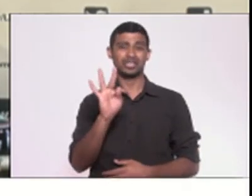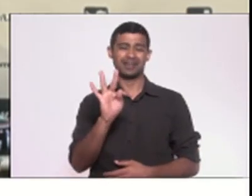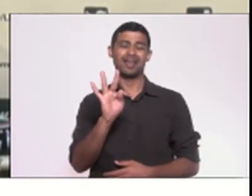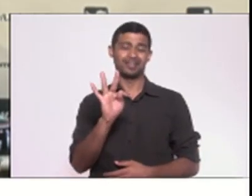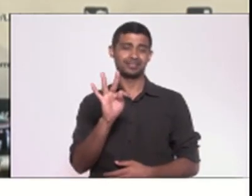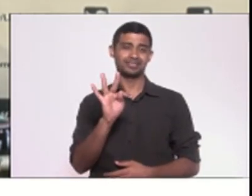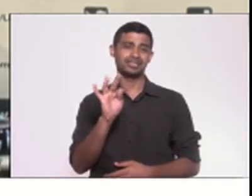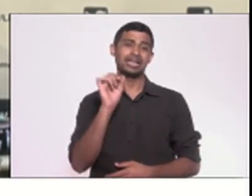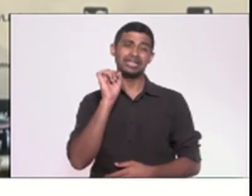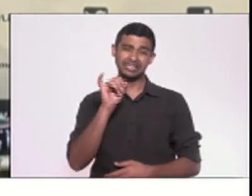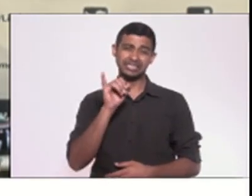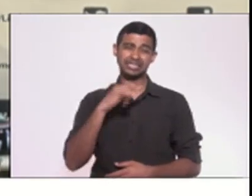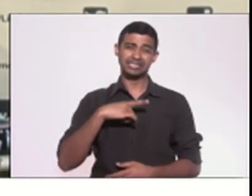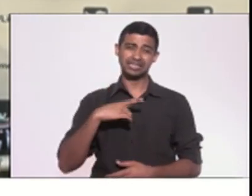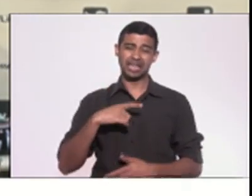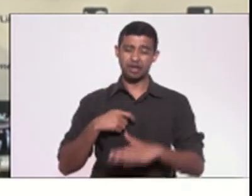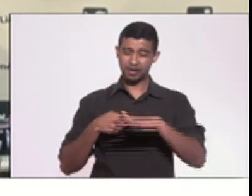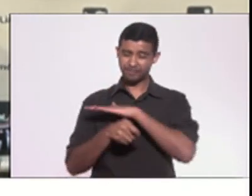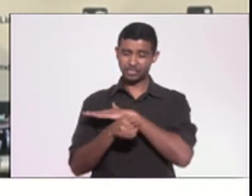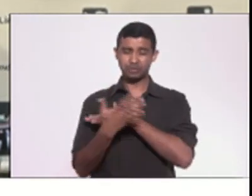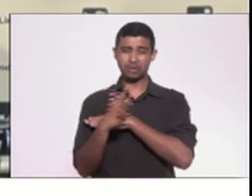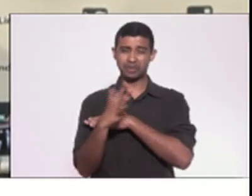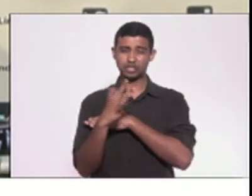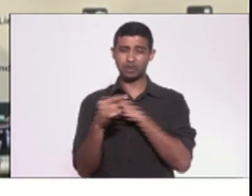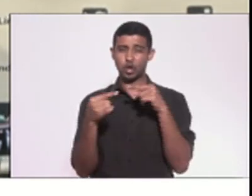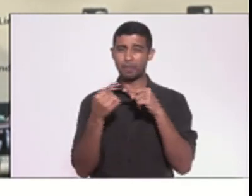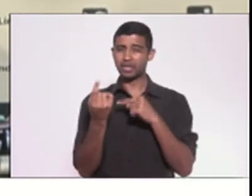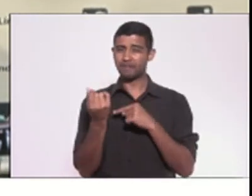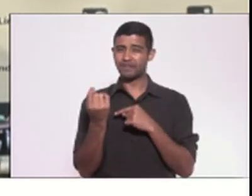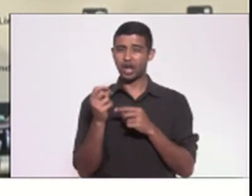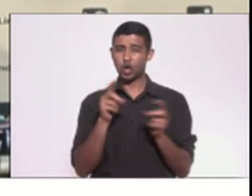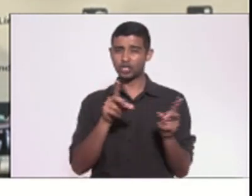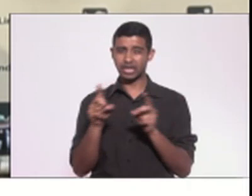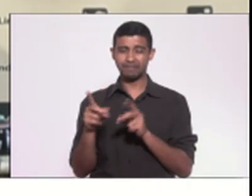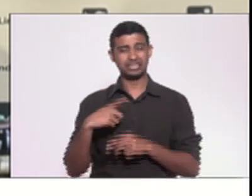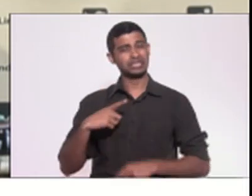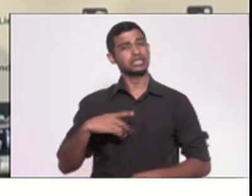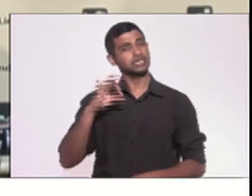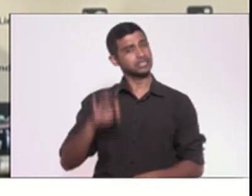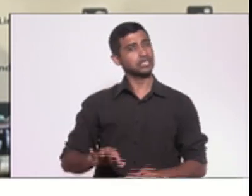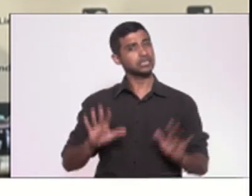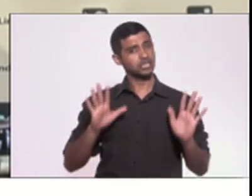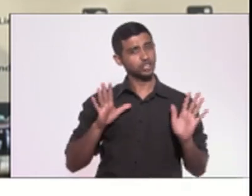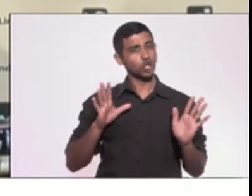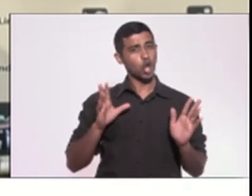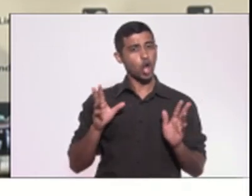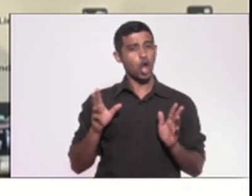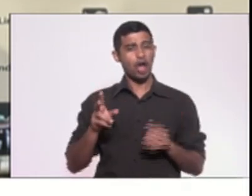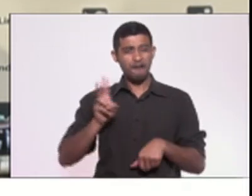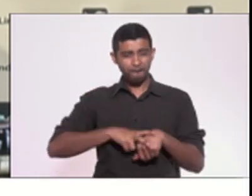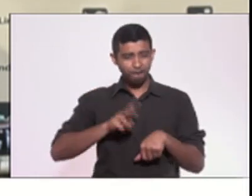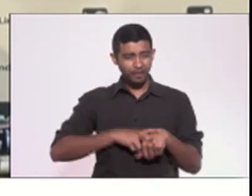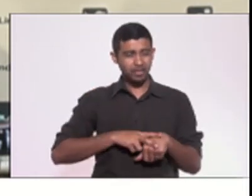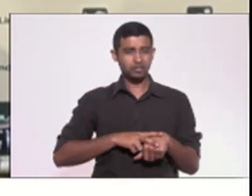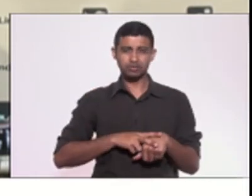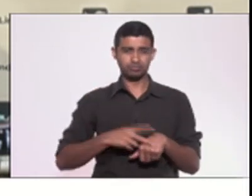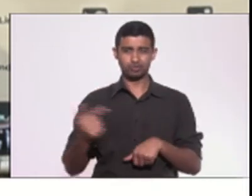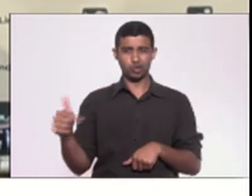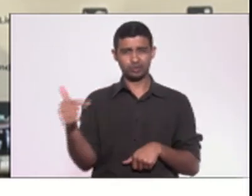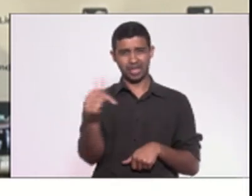investimento acrescido ao valor da venda, eu tenho certeza, pessoal, que não teria vidro nos aterros sanitários.